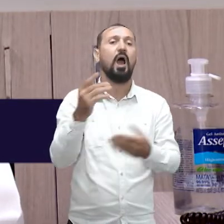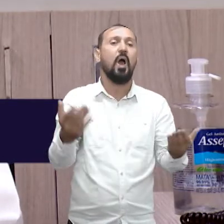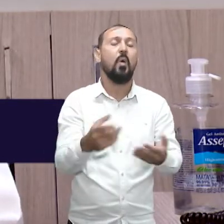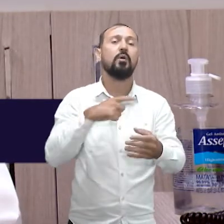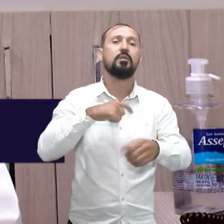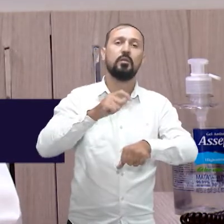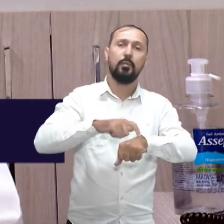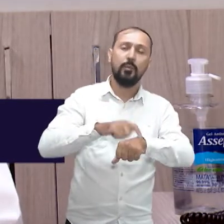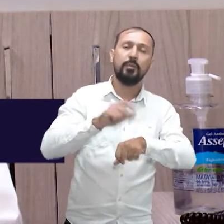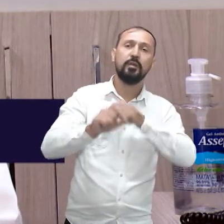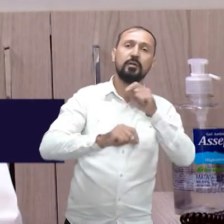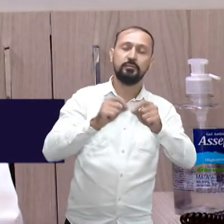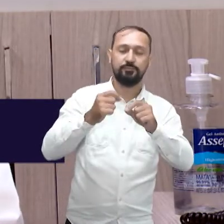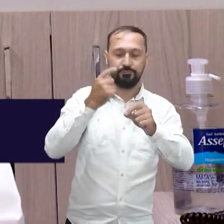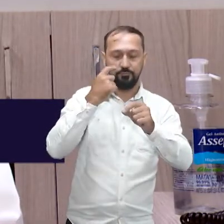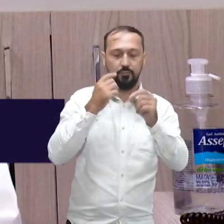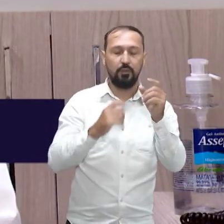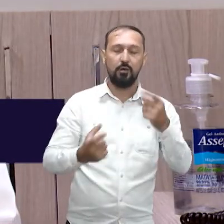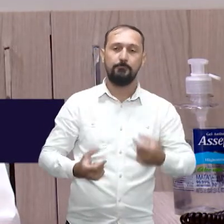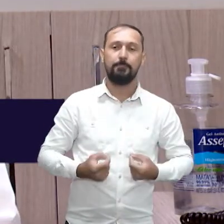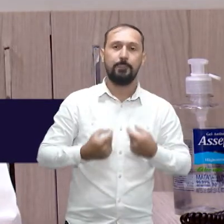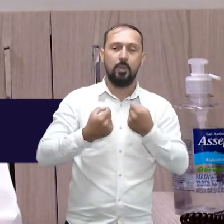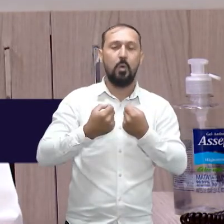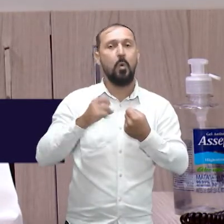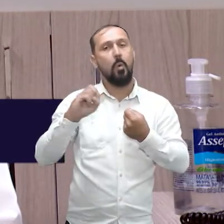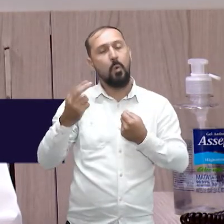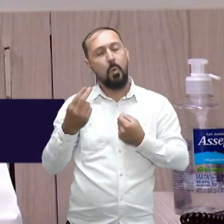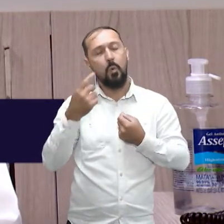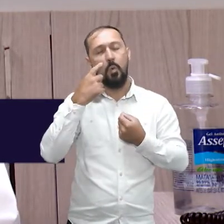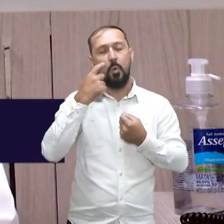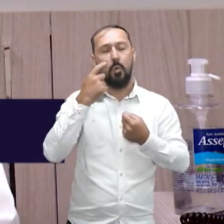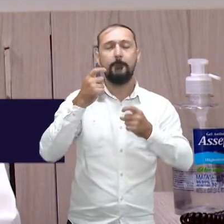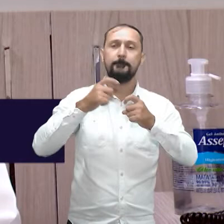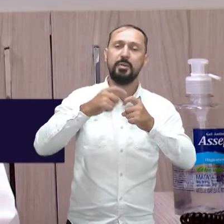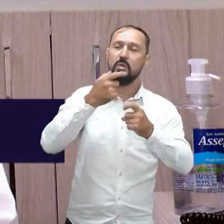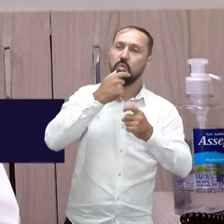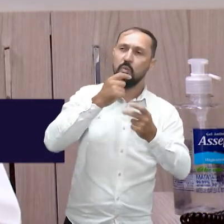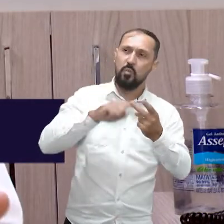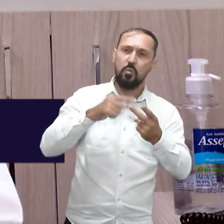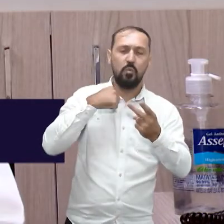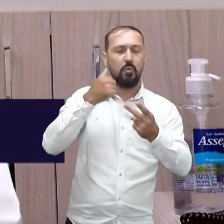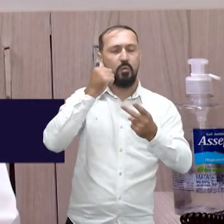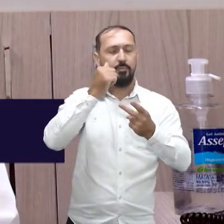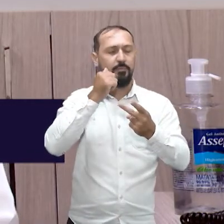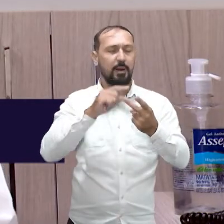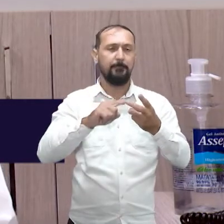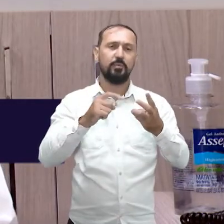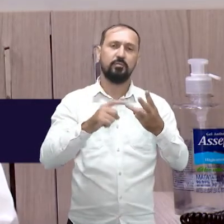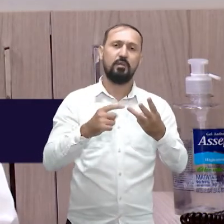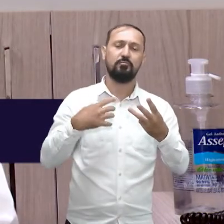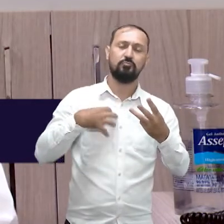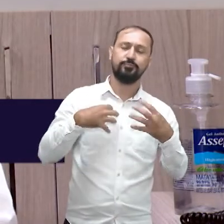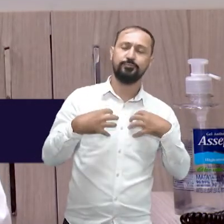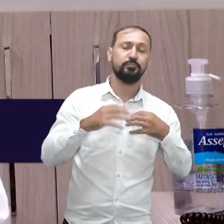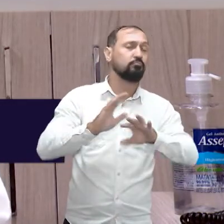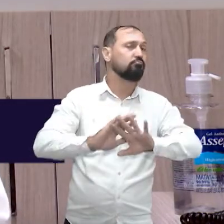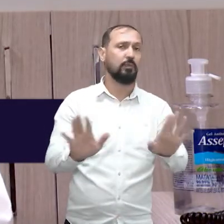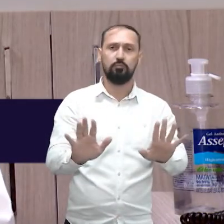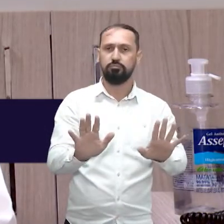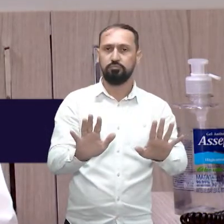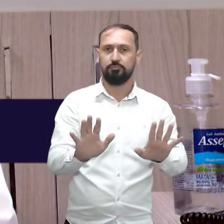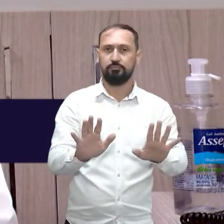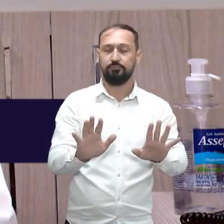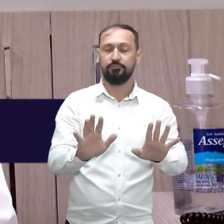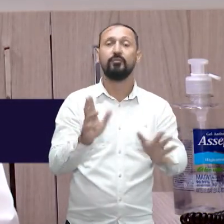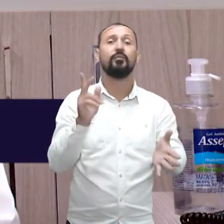a pessoa sentir alguma coisa para dizer agora está na hora de procurar um oncologista, ou um urologista, ou um ginecologista, ou um